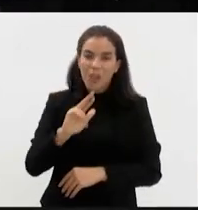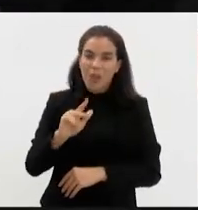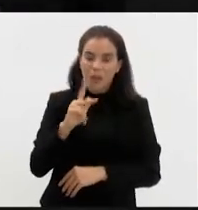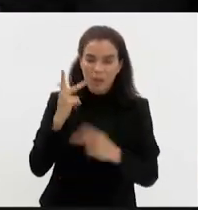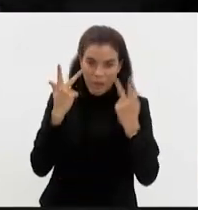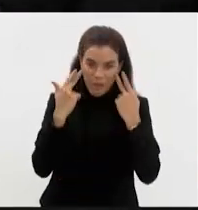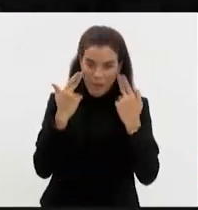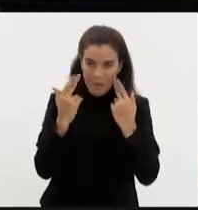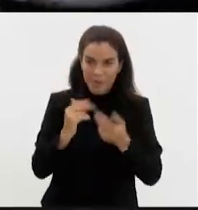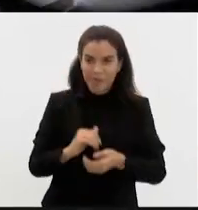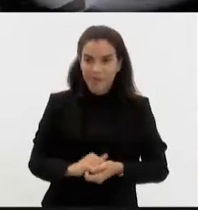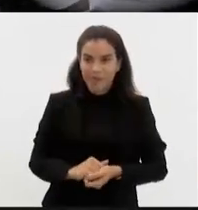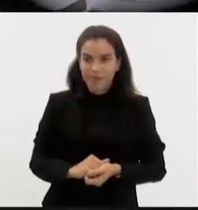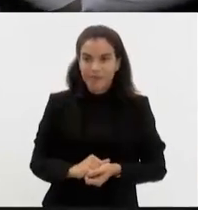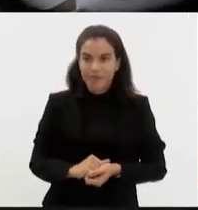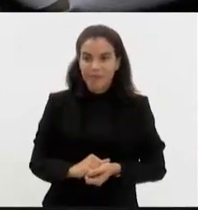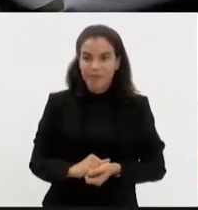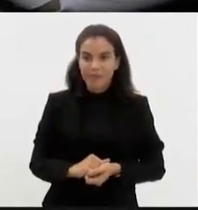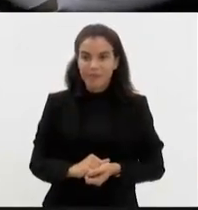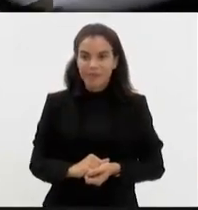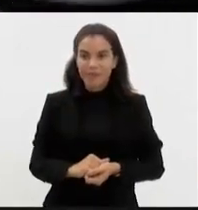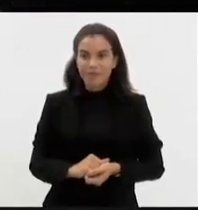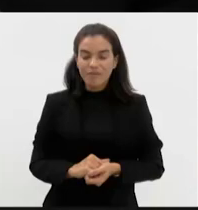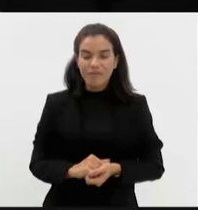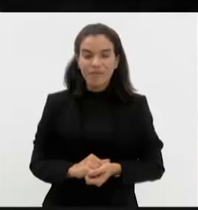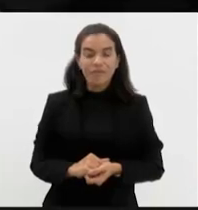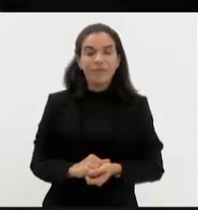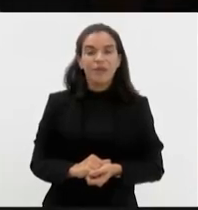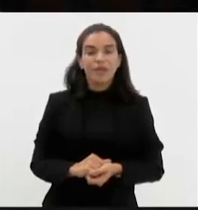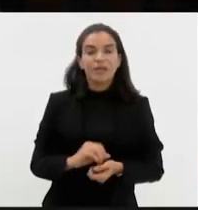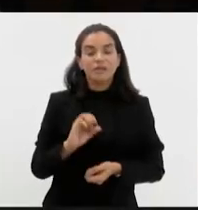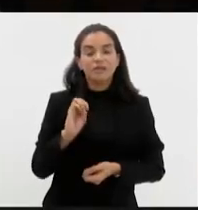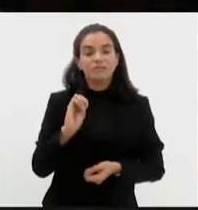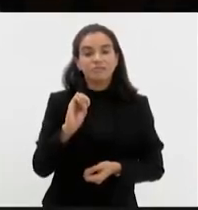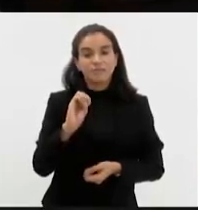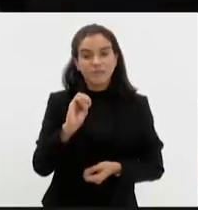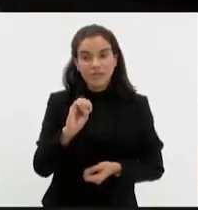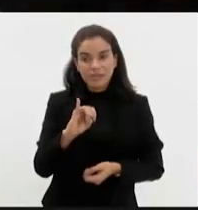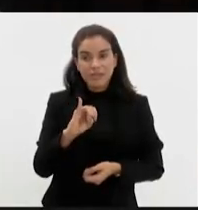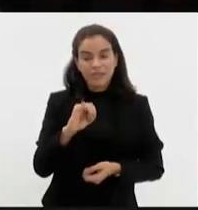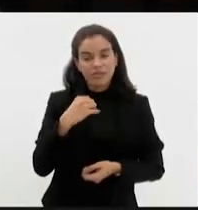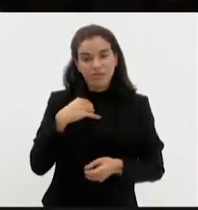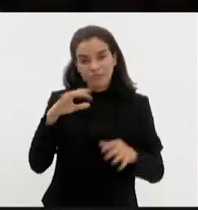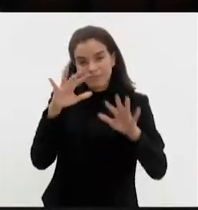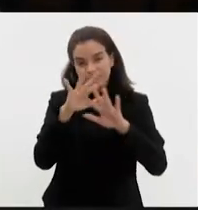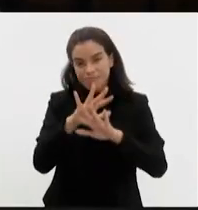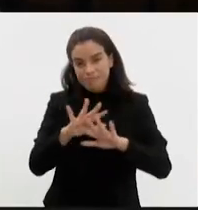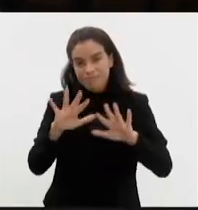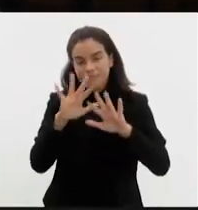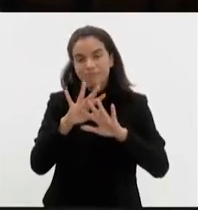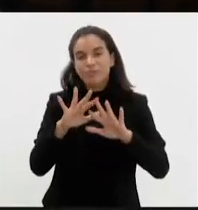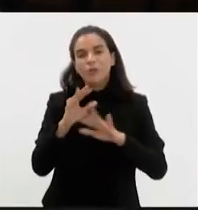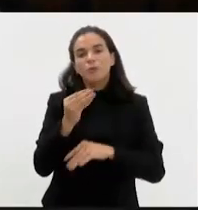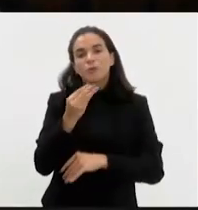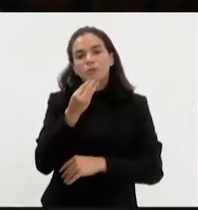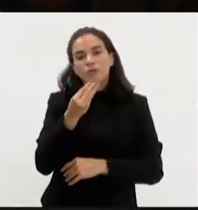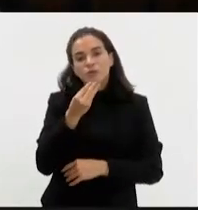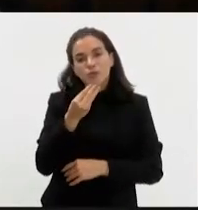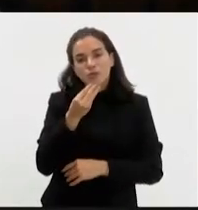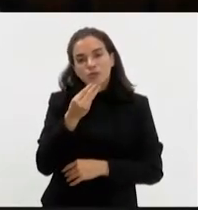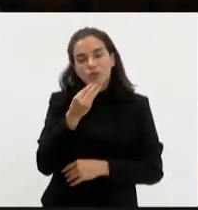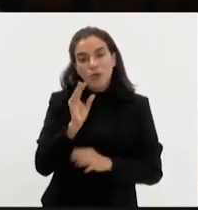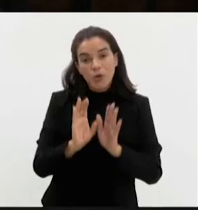inusual Se nós formos partir dessa dessa abstração eu poderia fixar esse